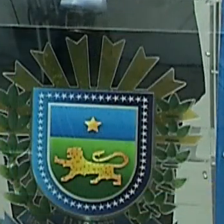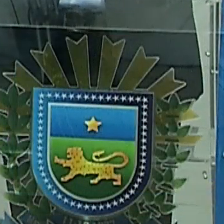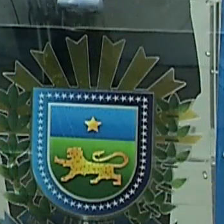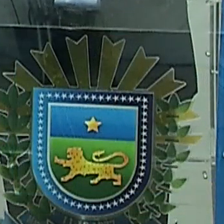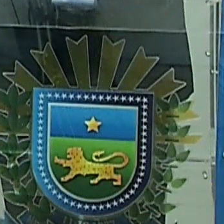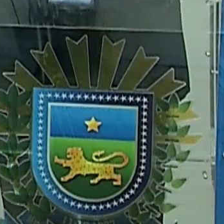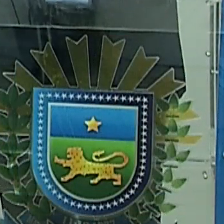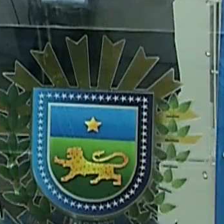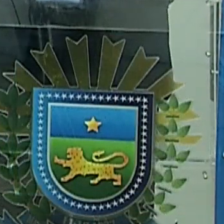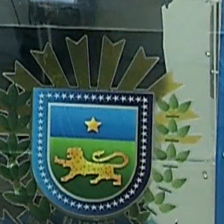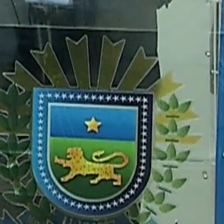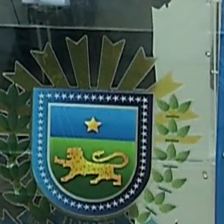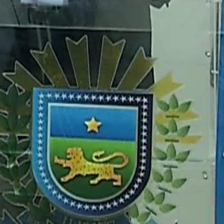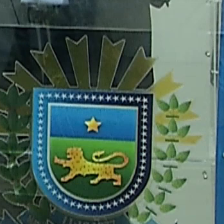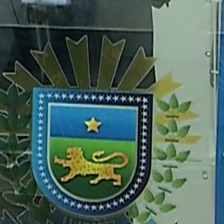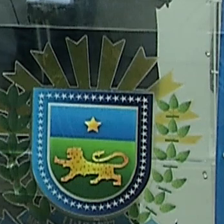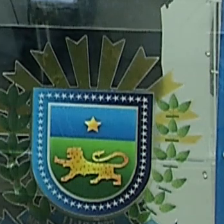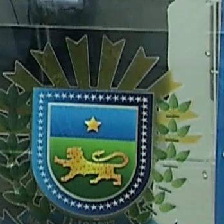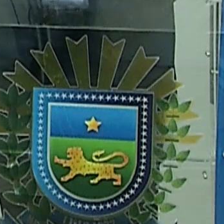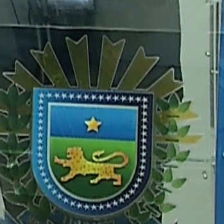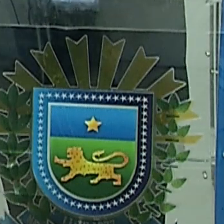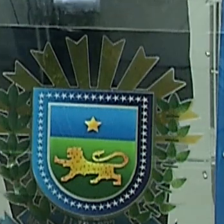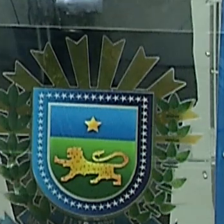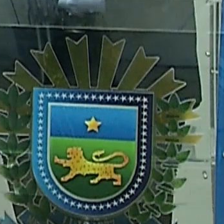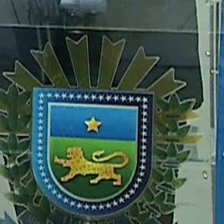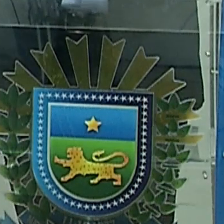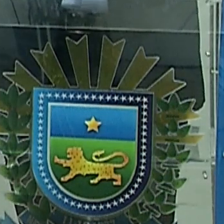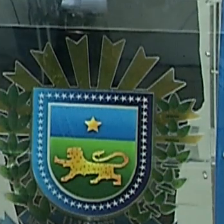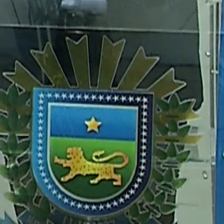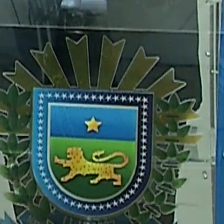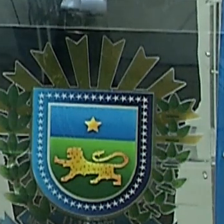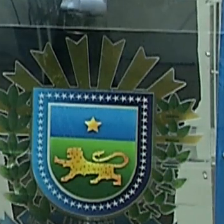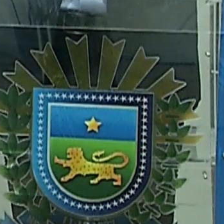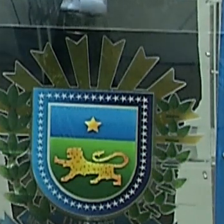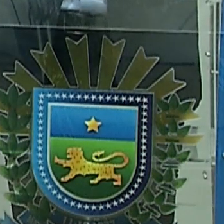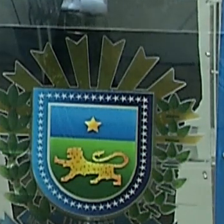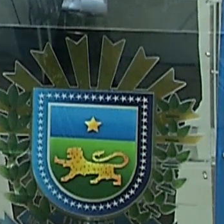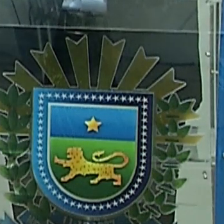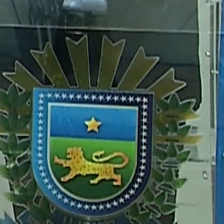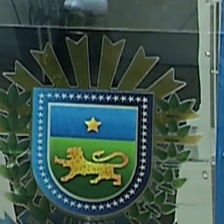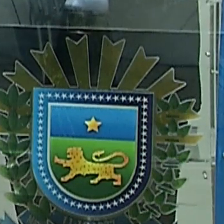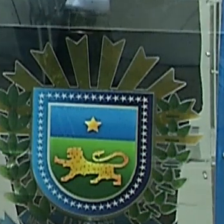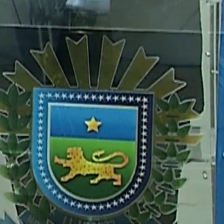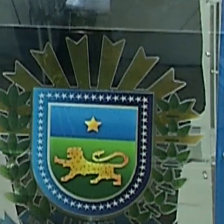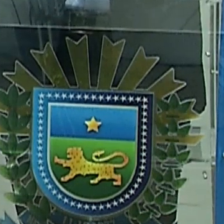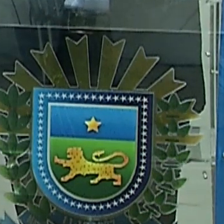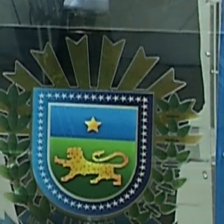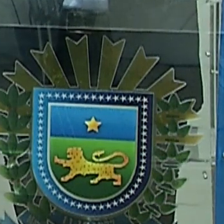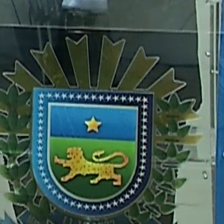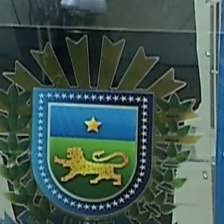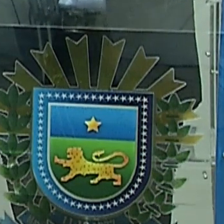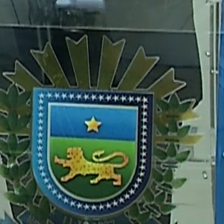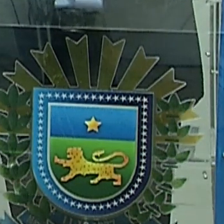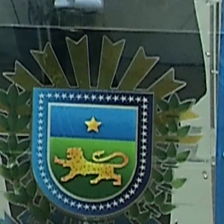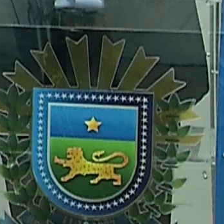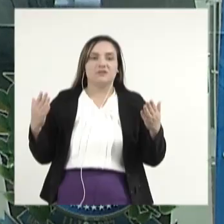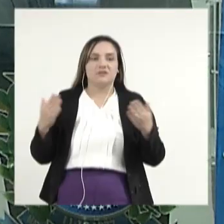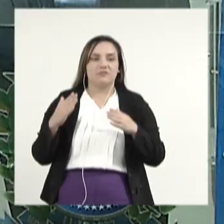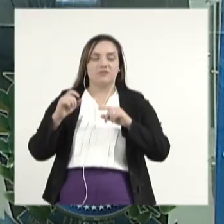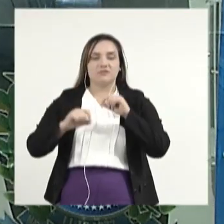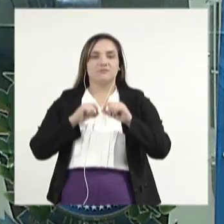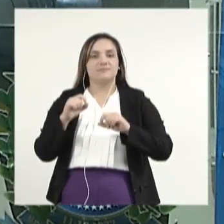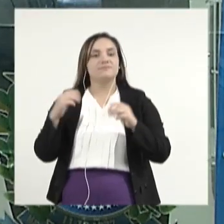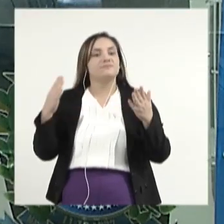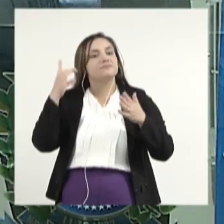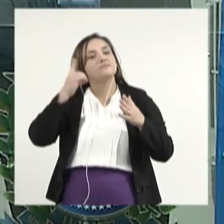Bom, e um debate muito importante que aconteceu aqui na Assembleia na semana passada, trazido especialmente pelos deputados Renato Câmara e também